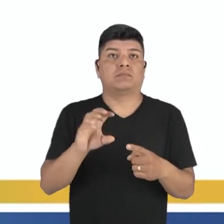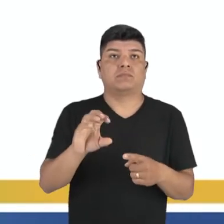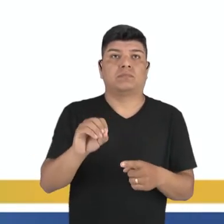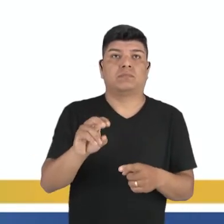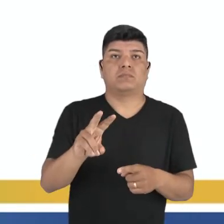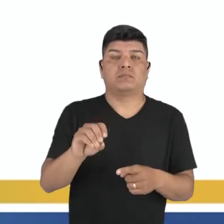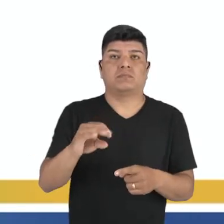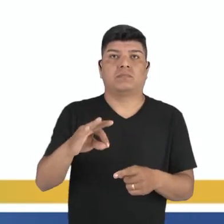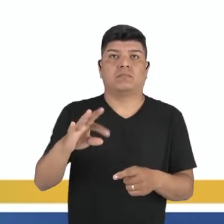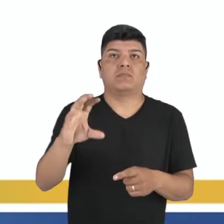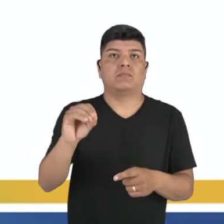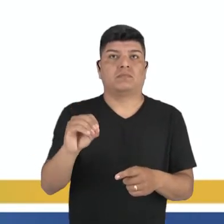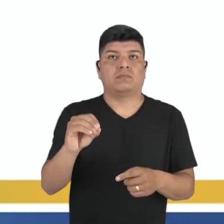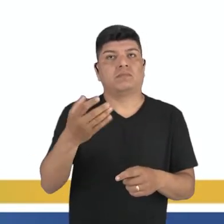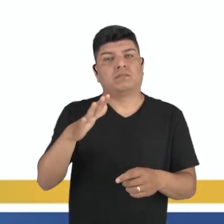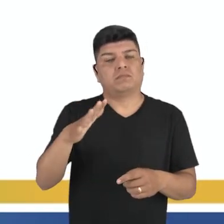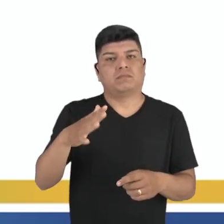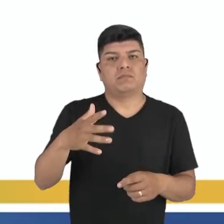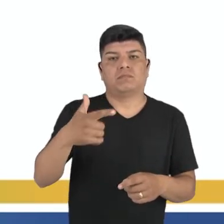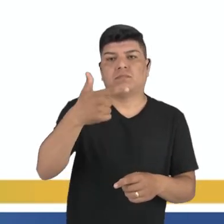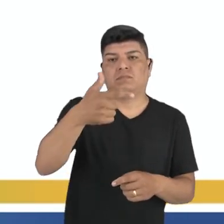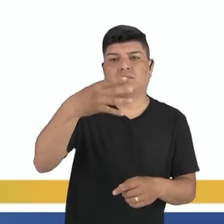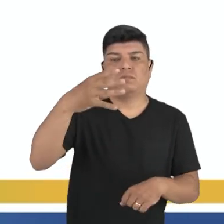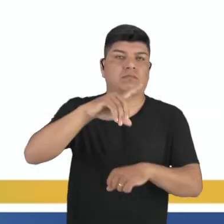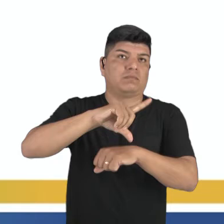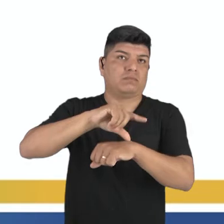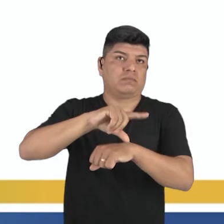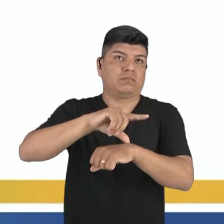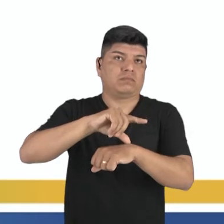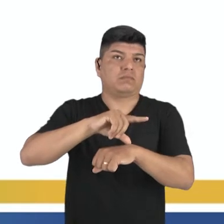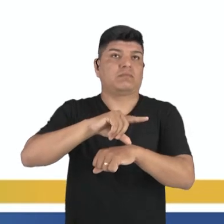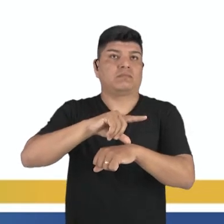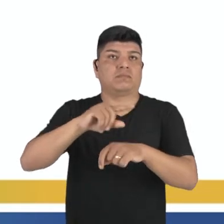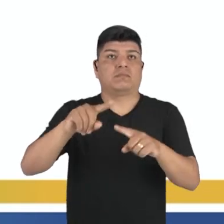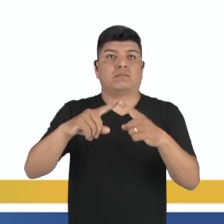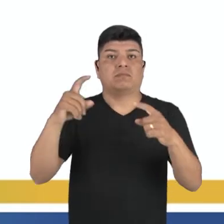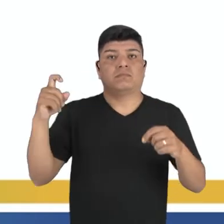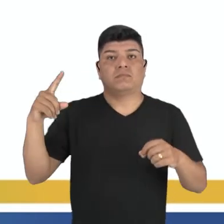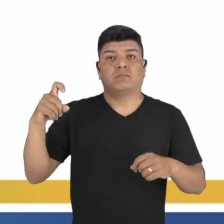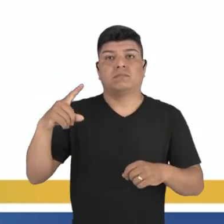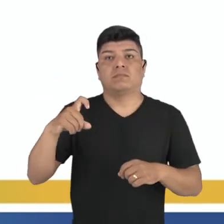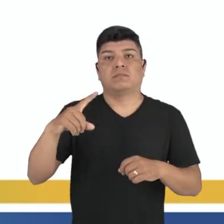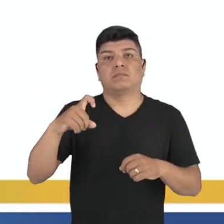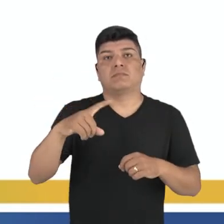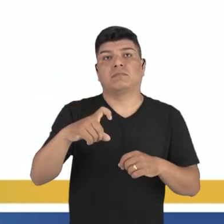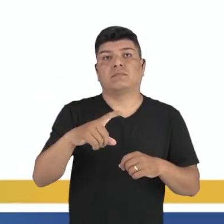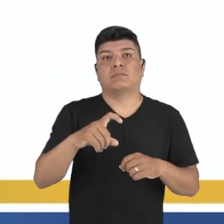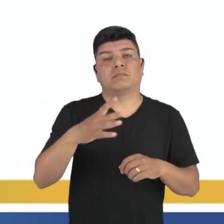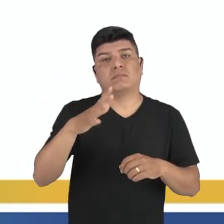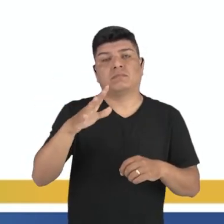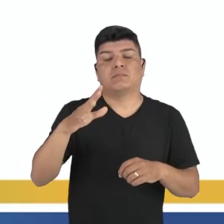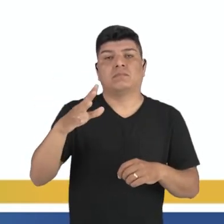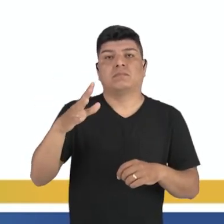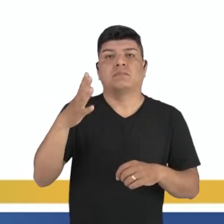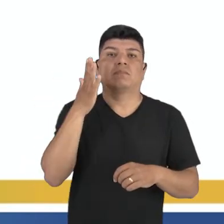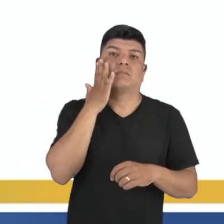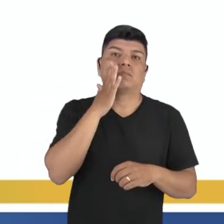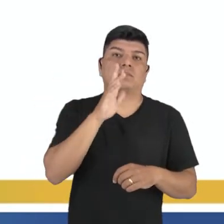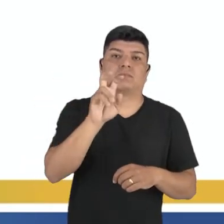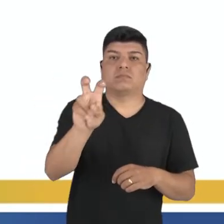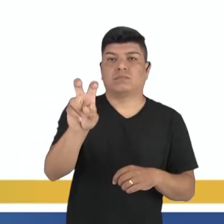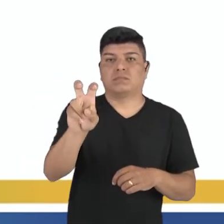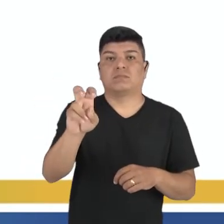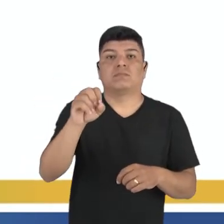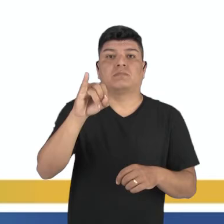menos 24 horas, né? Porém, o espermatozoide pode permanecer ativo por cerca de 5 dias. Sendo assim, uma mulher, se ela tiver